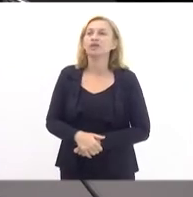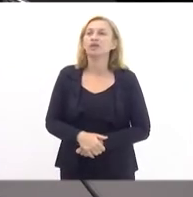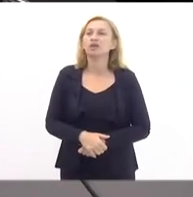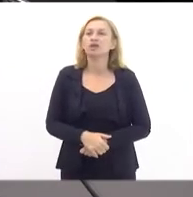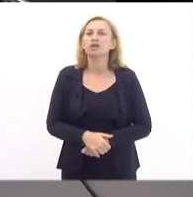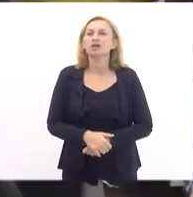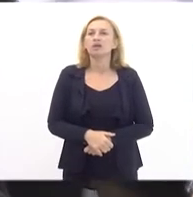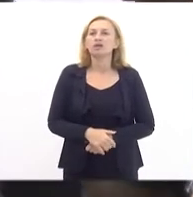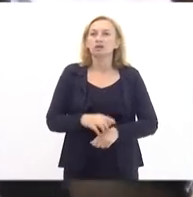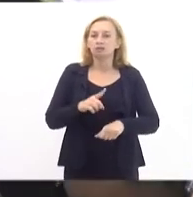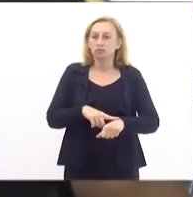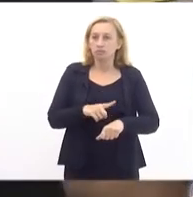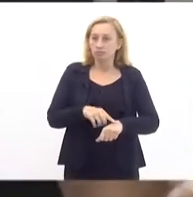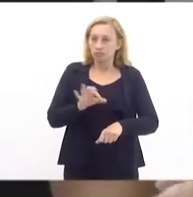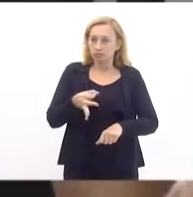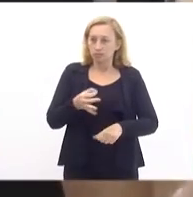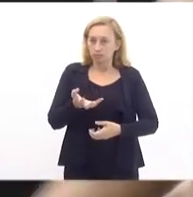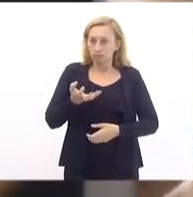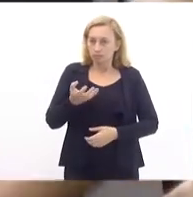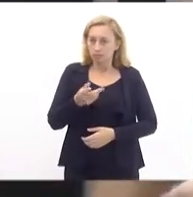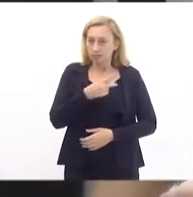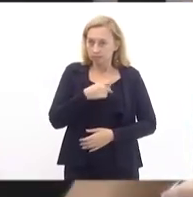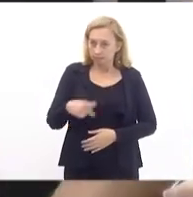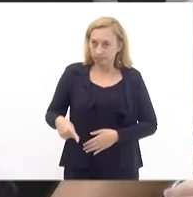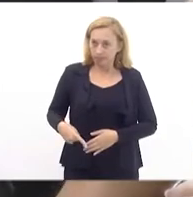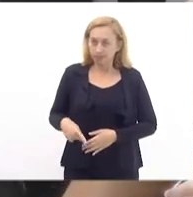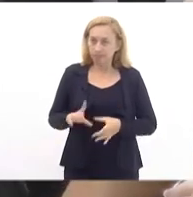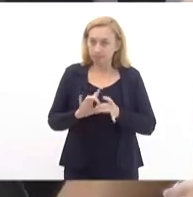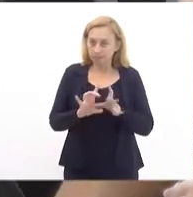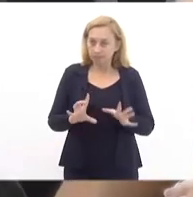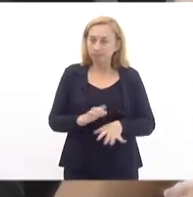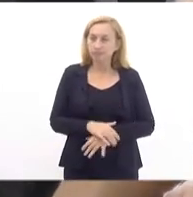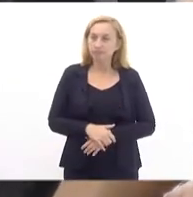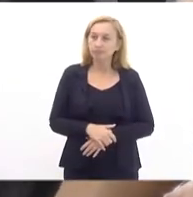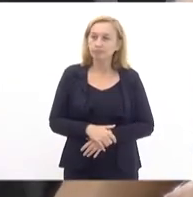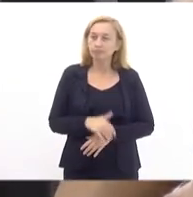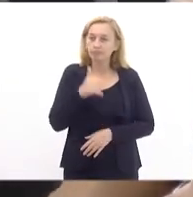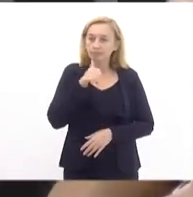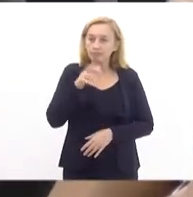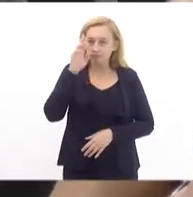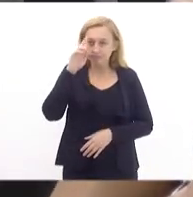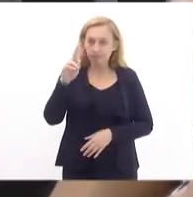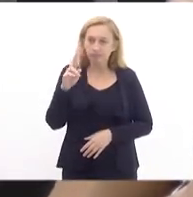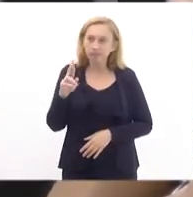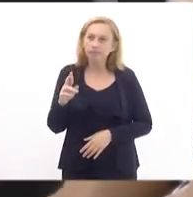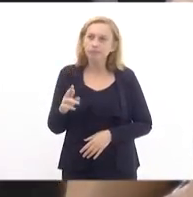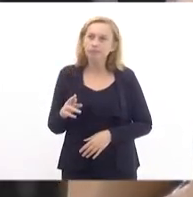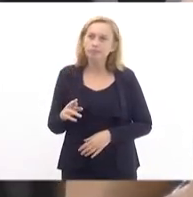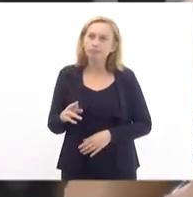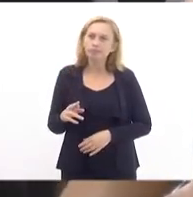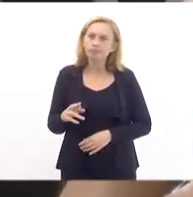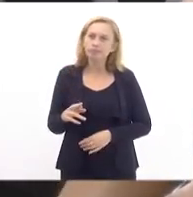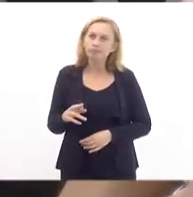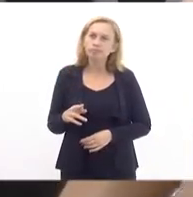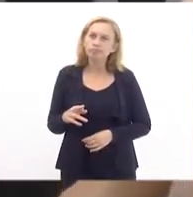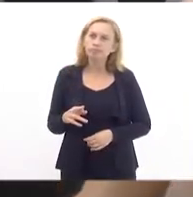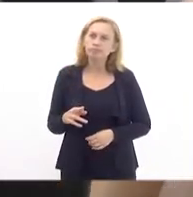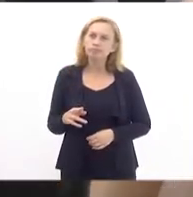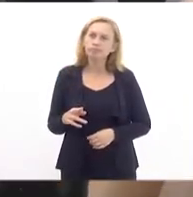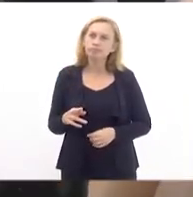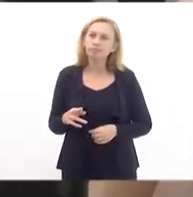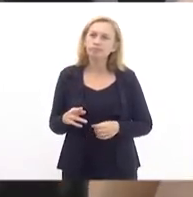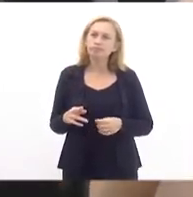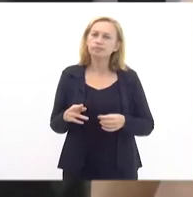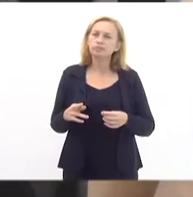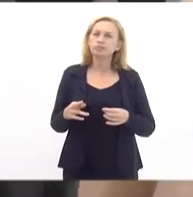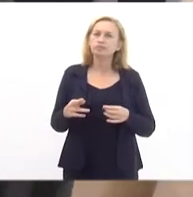no momento oportuno que a presidente colocar, a senhora nos dar assim, um contorno dessas